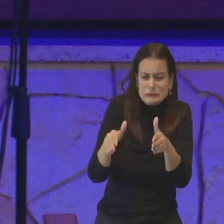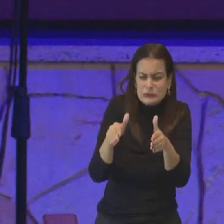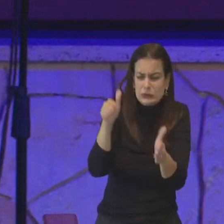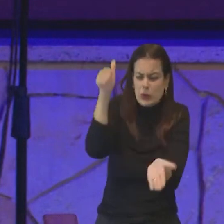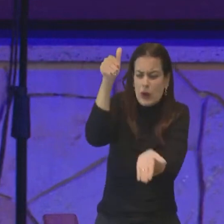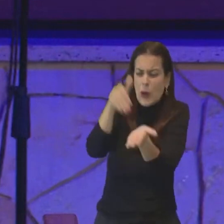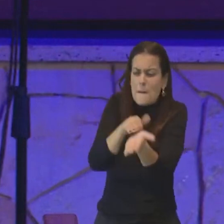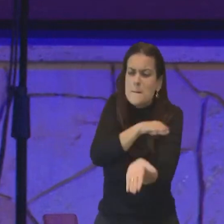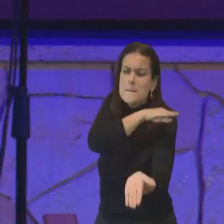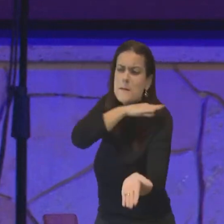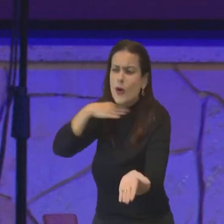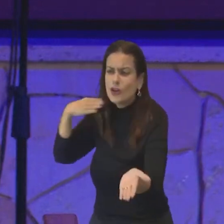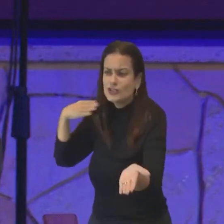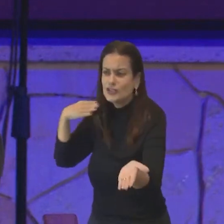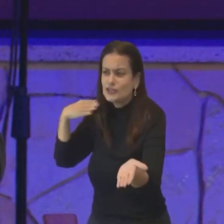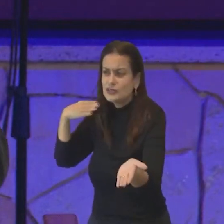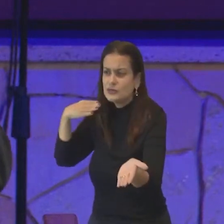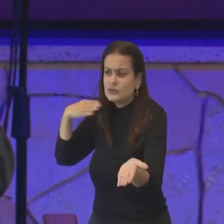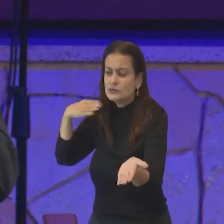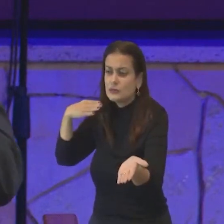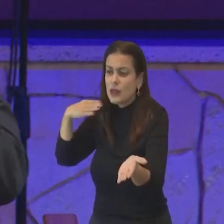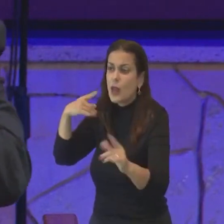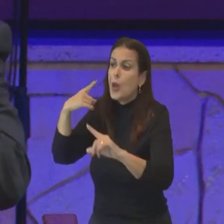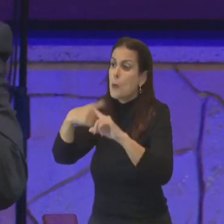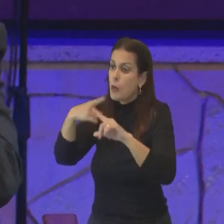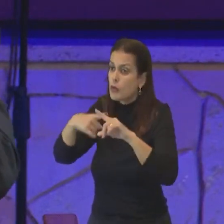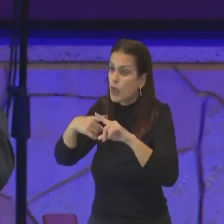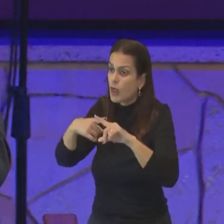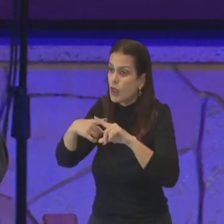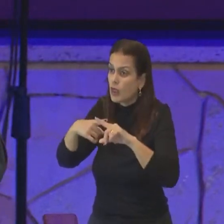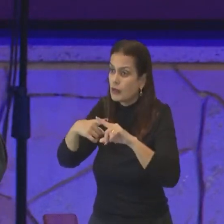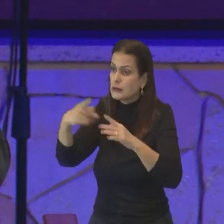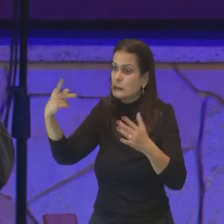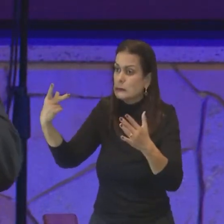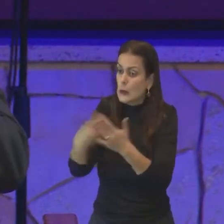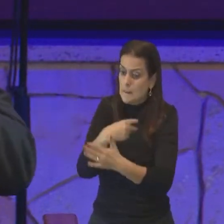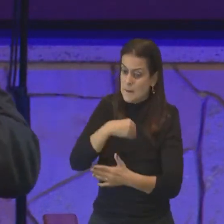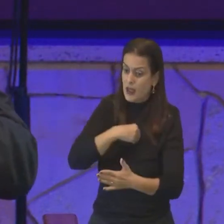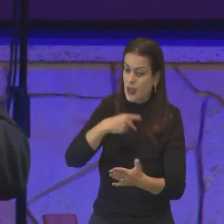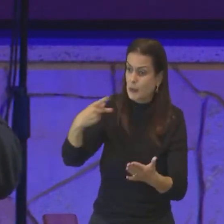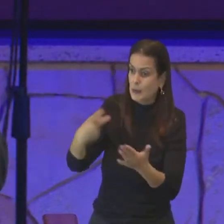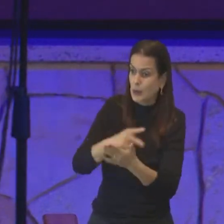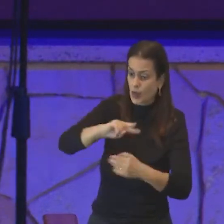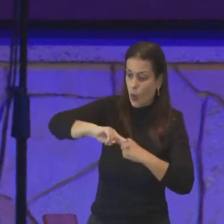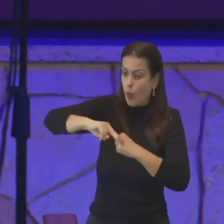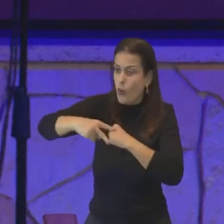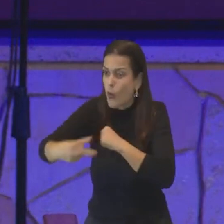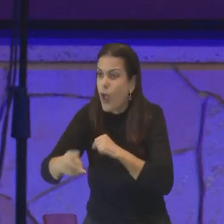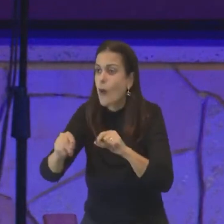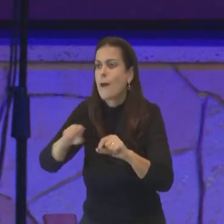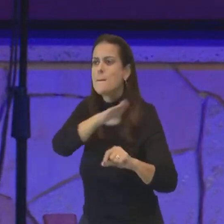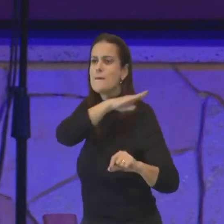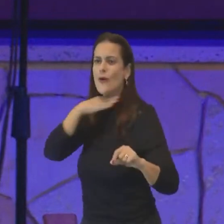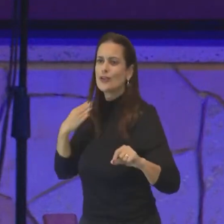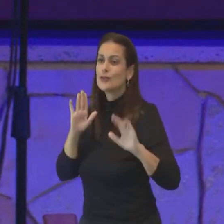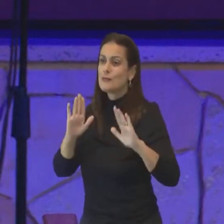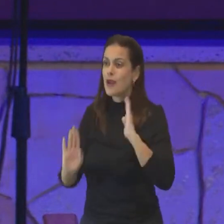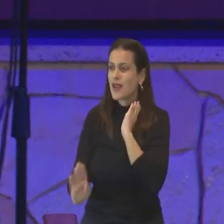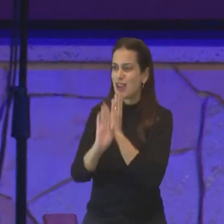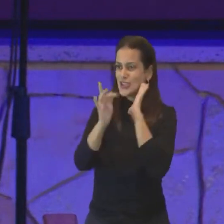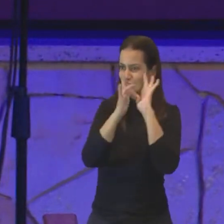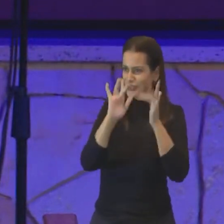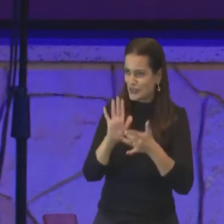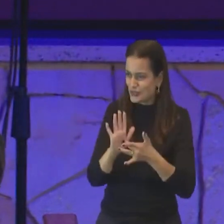para a morte, porque o salário do pecado é a morte, mas o encontro com Jesus,